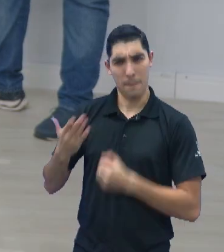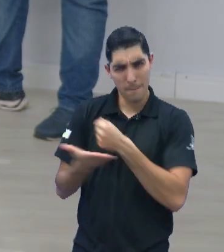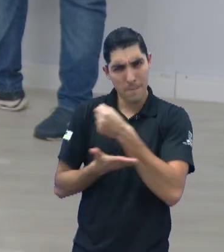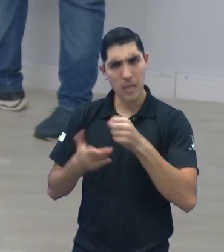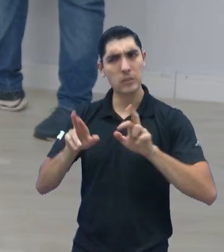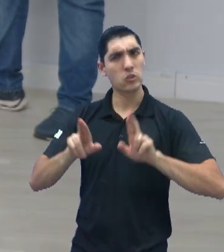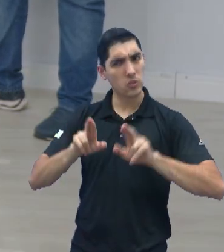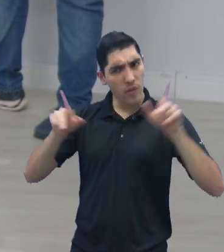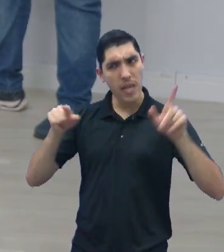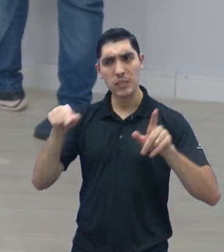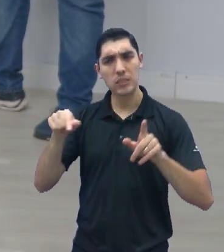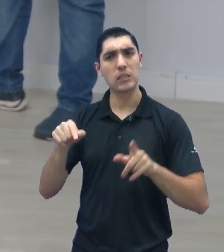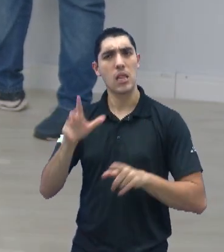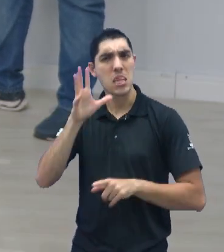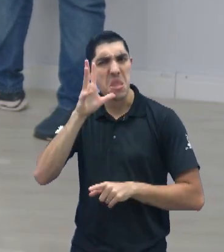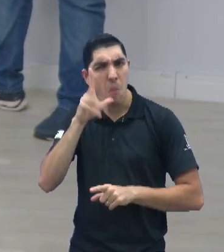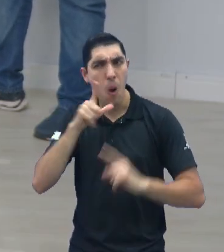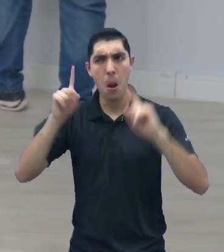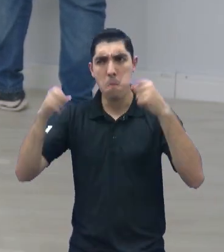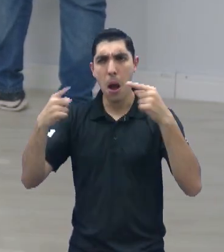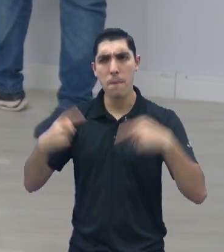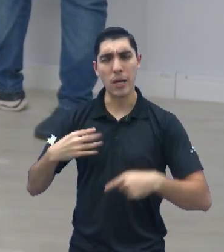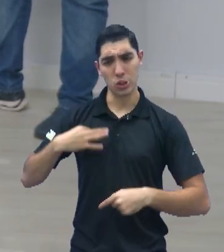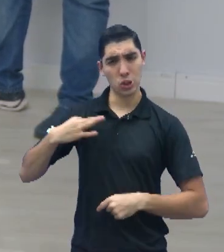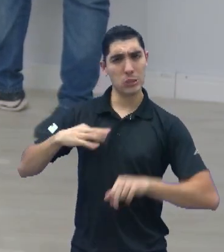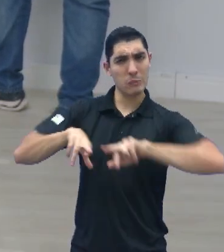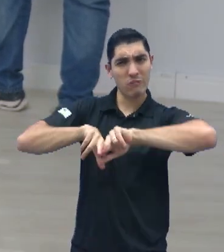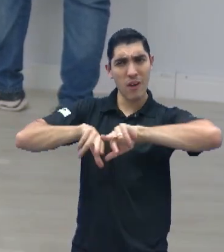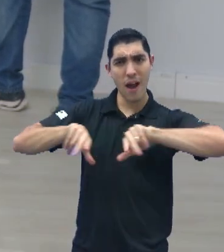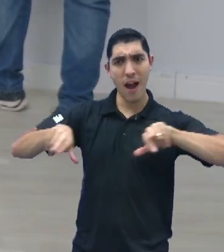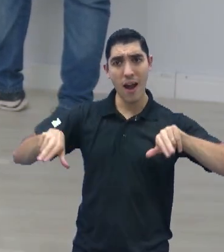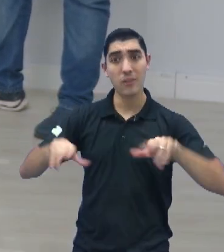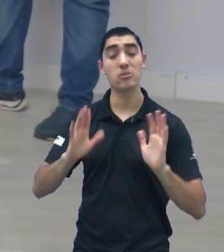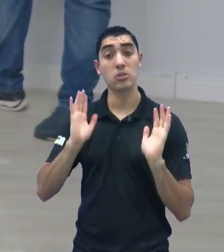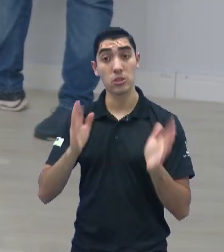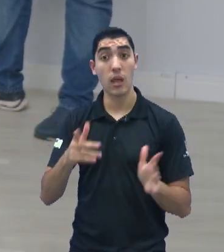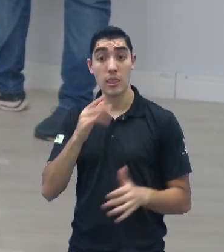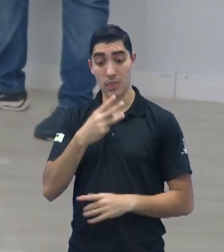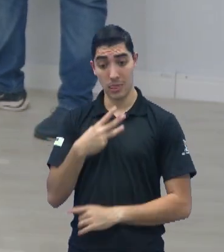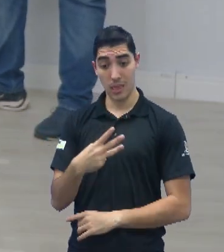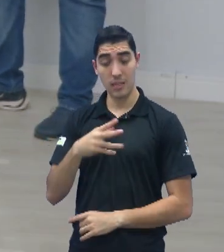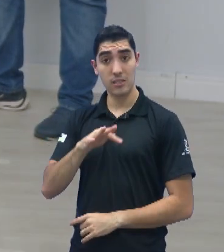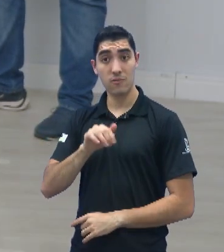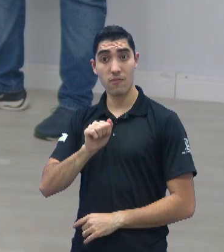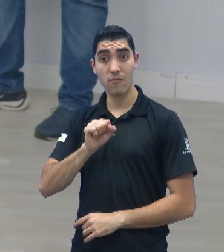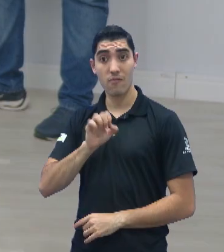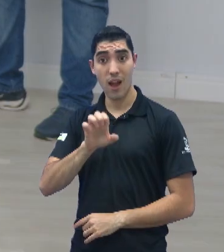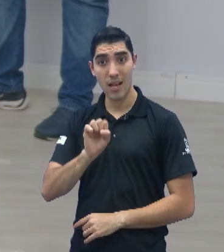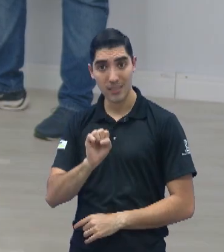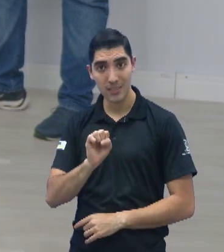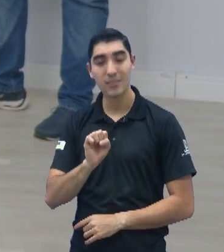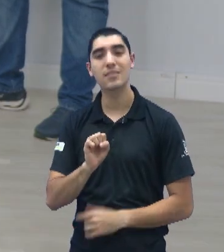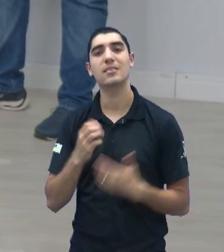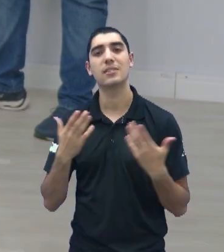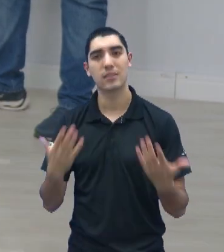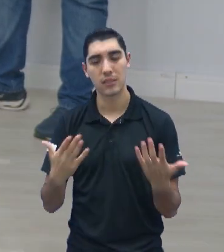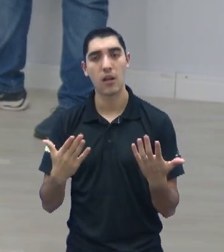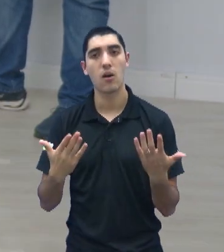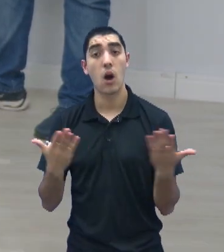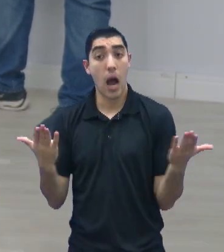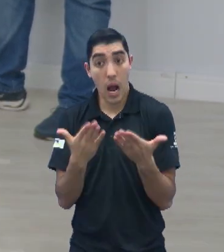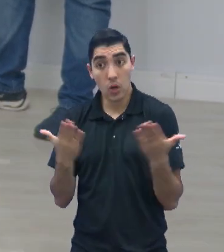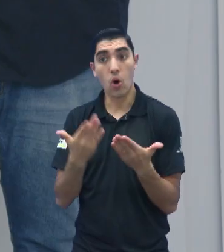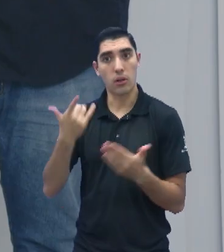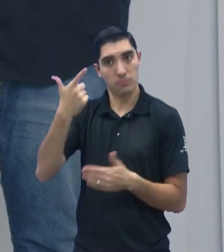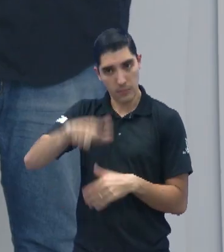muito esticado, muitos clubes, já teve 3 fases, né, de classificação, de grupos, e agora tem também a fase de